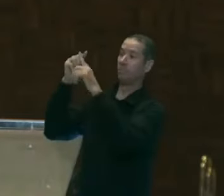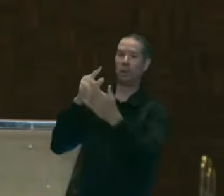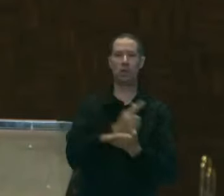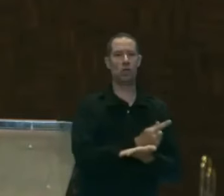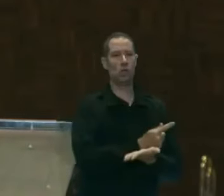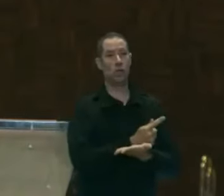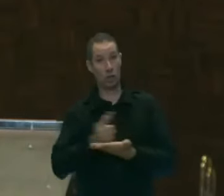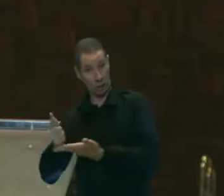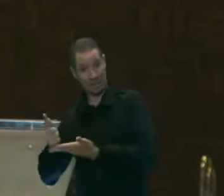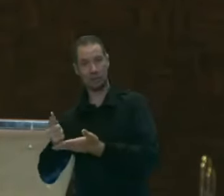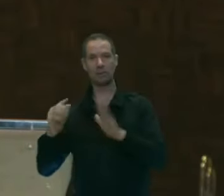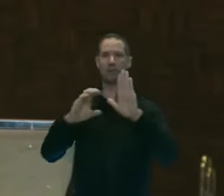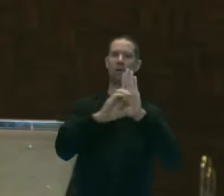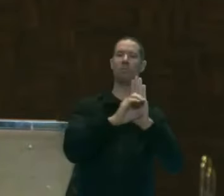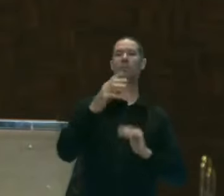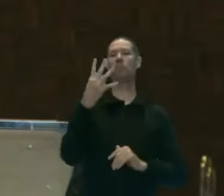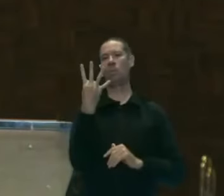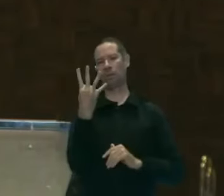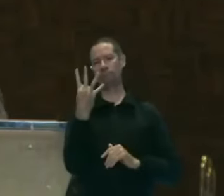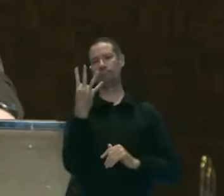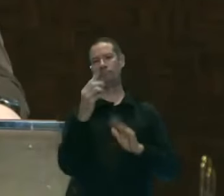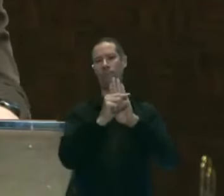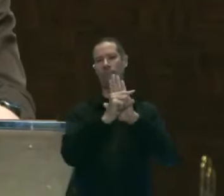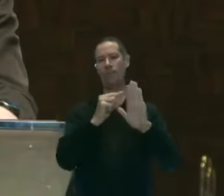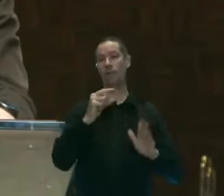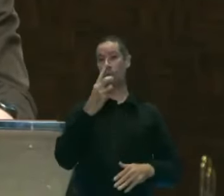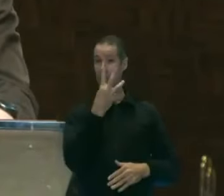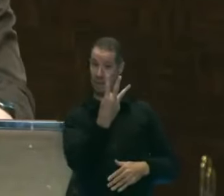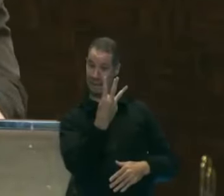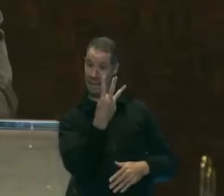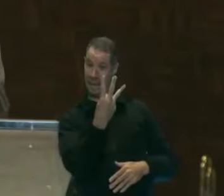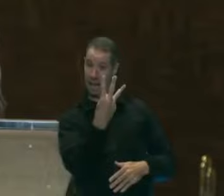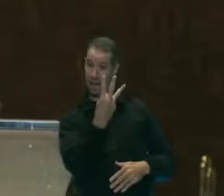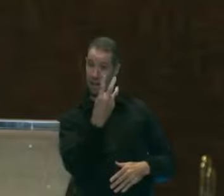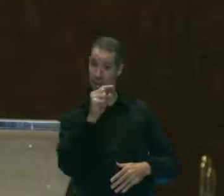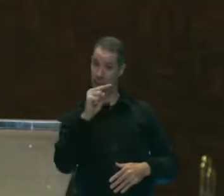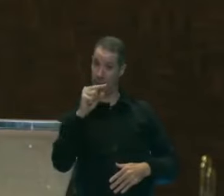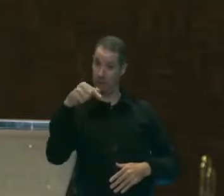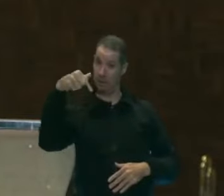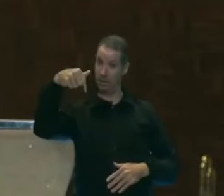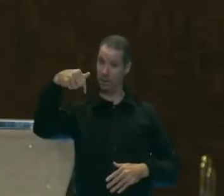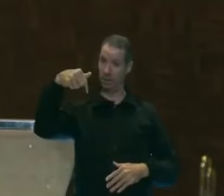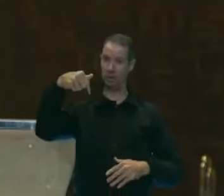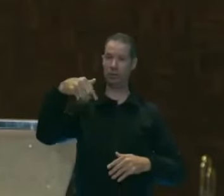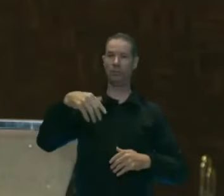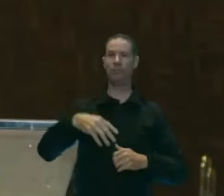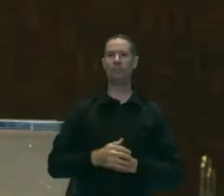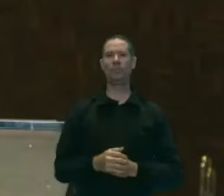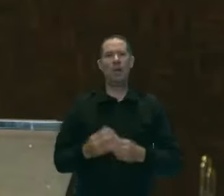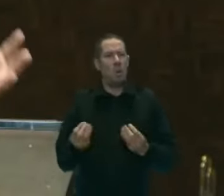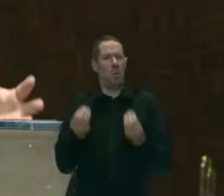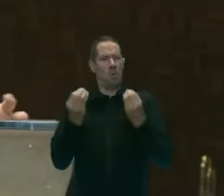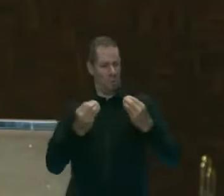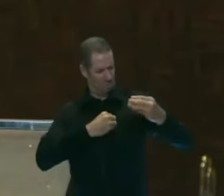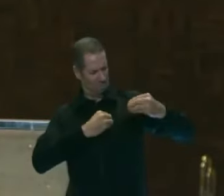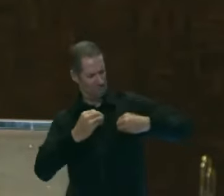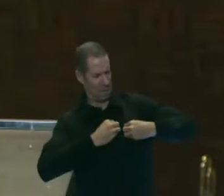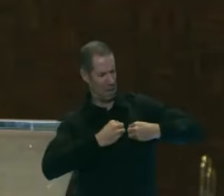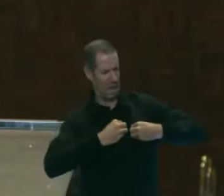Gênesis, capítulo 4, versículo 3 a 7. Como é que o